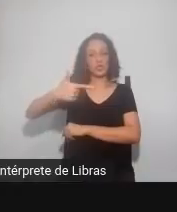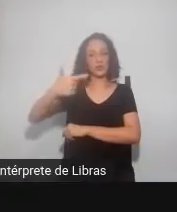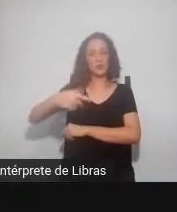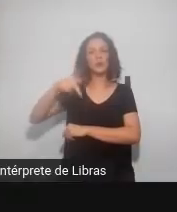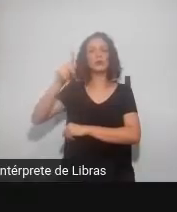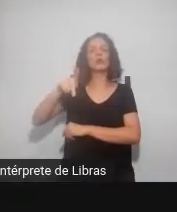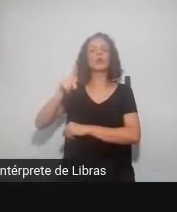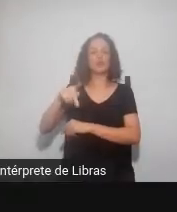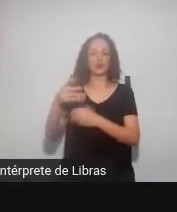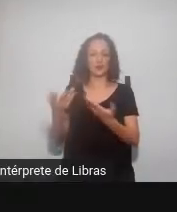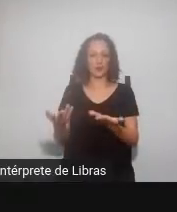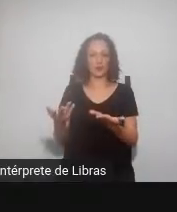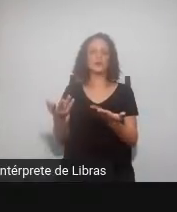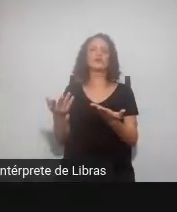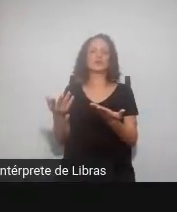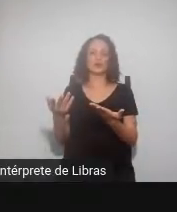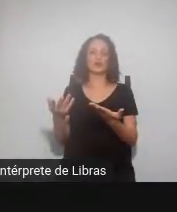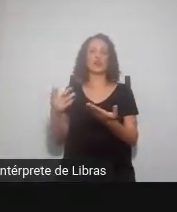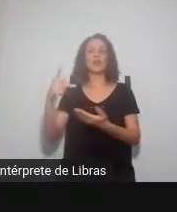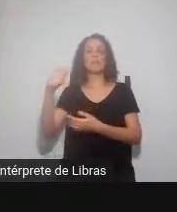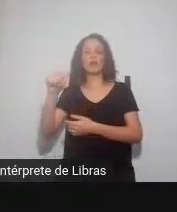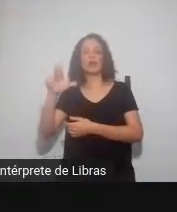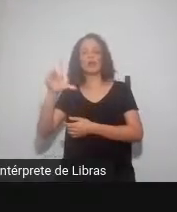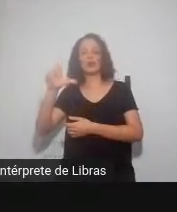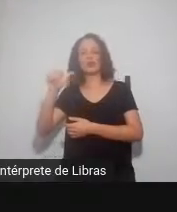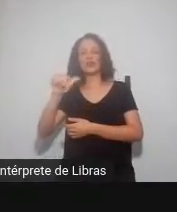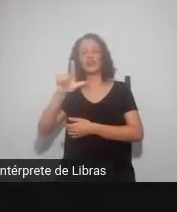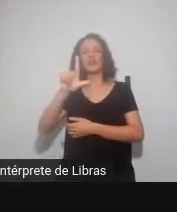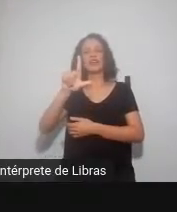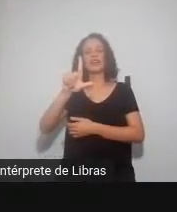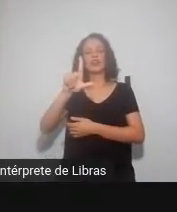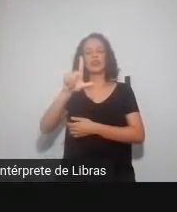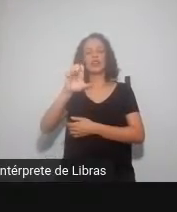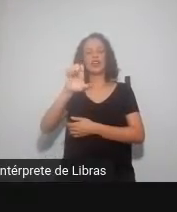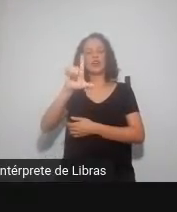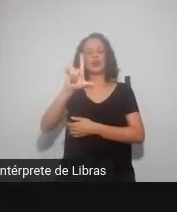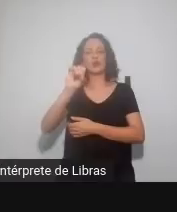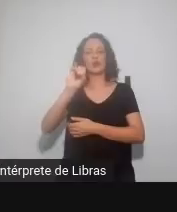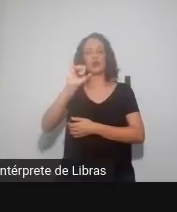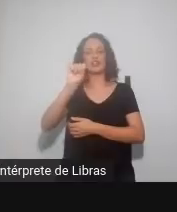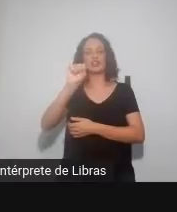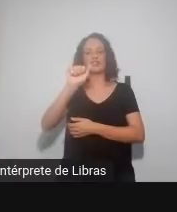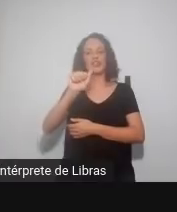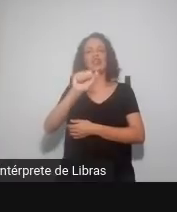Lívia, Cíntia, Carol e Tuxa. Eu espero